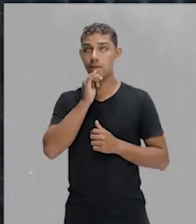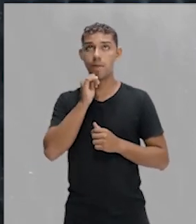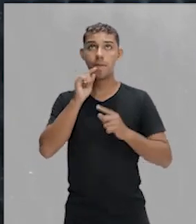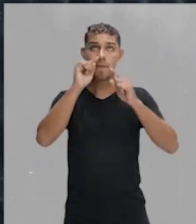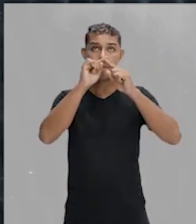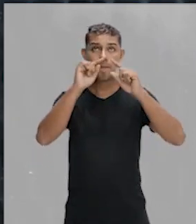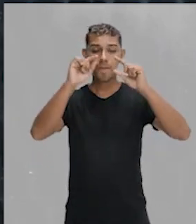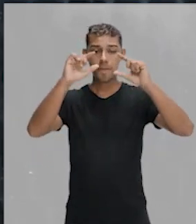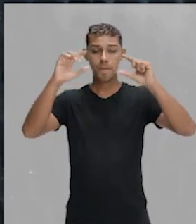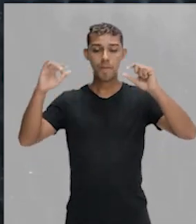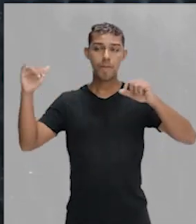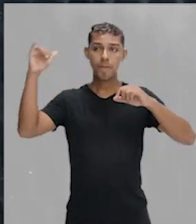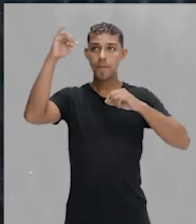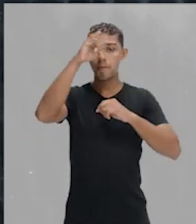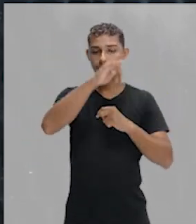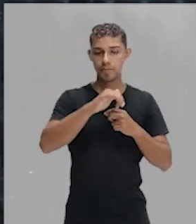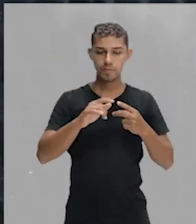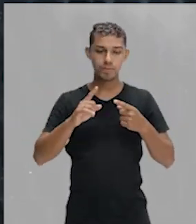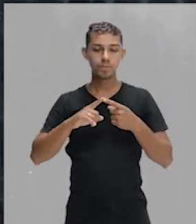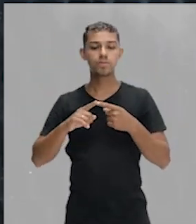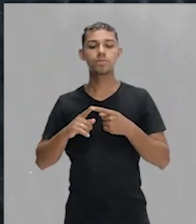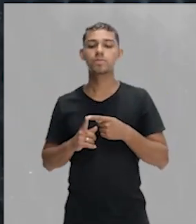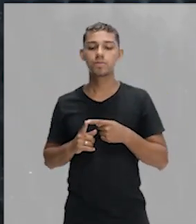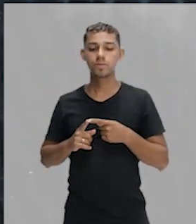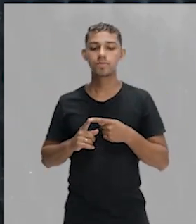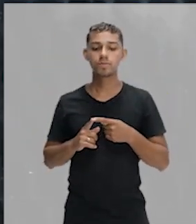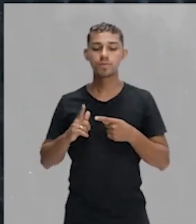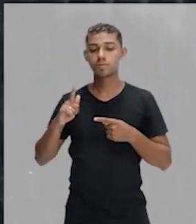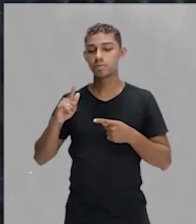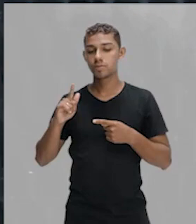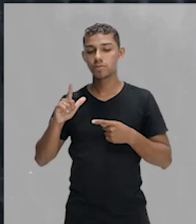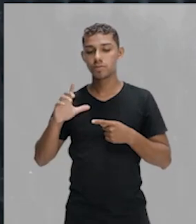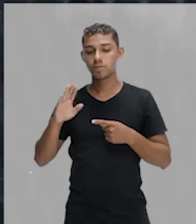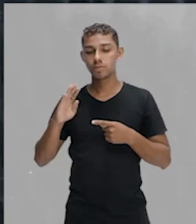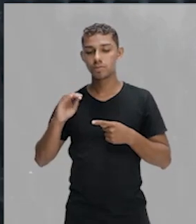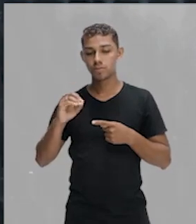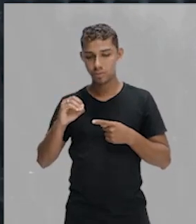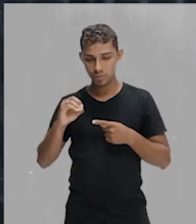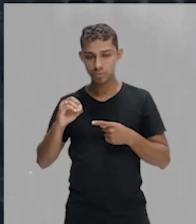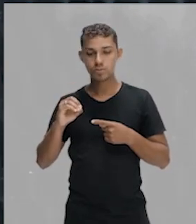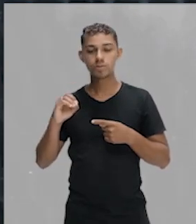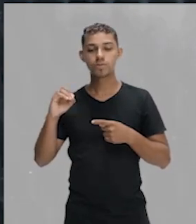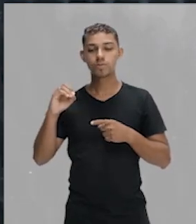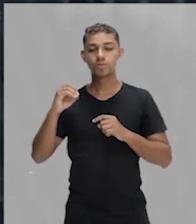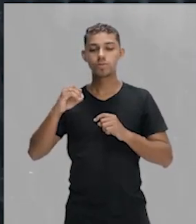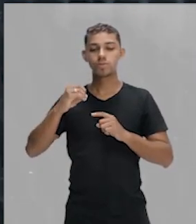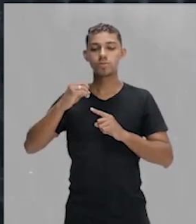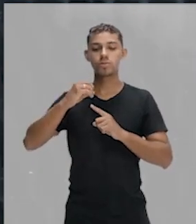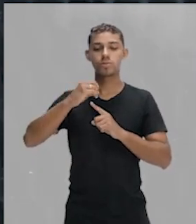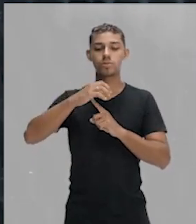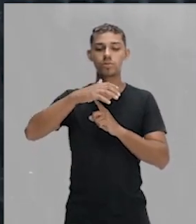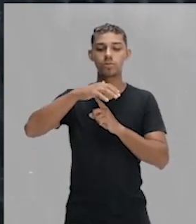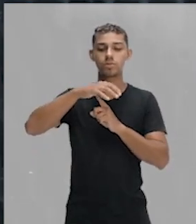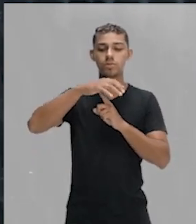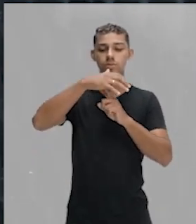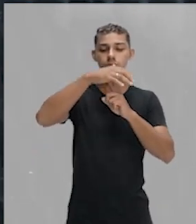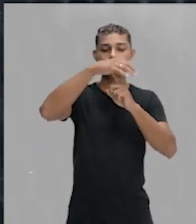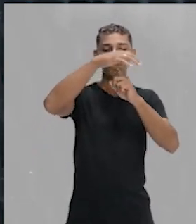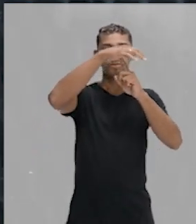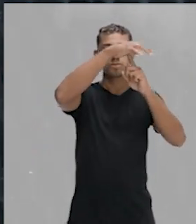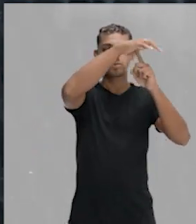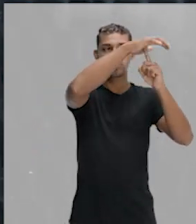aéreos e marinhos, eu tenho globo, eu tenho helicóptero, eu tenho o metrô, tá? Que chama metro, tá? Motocicleta